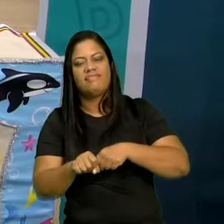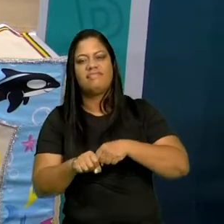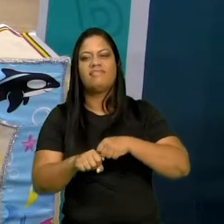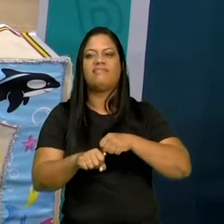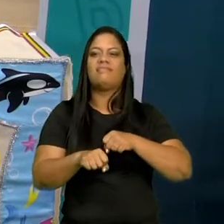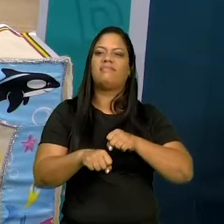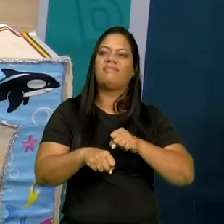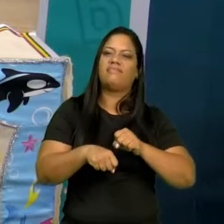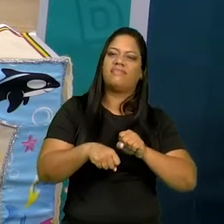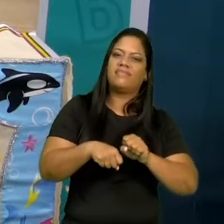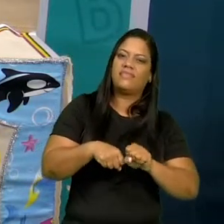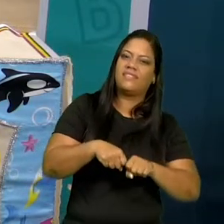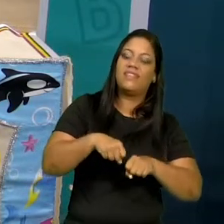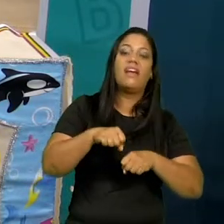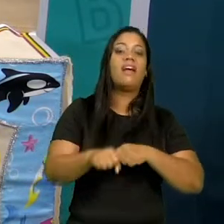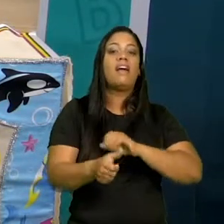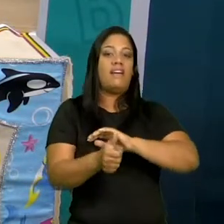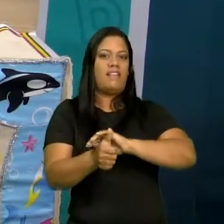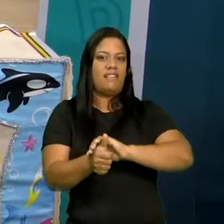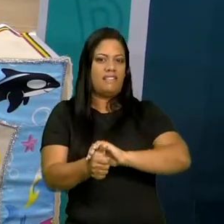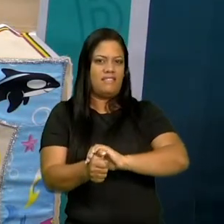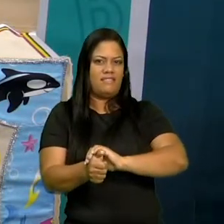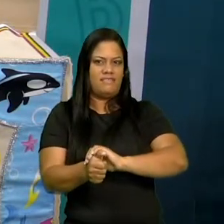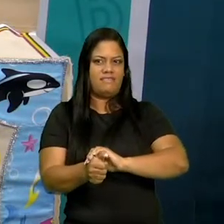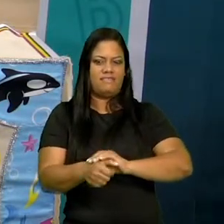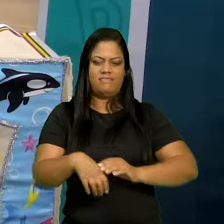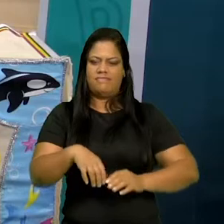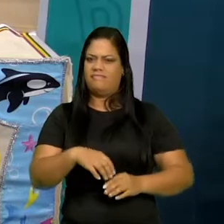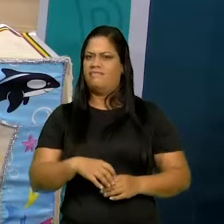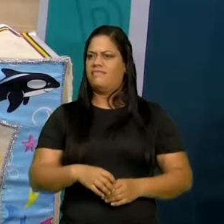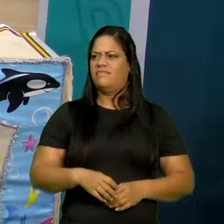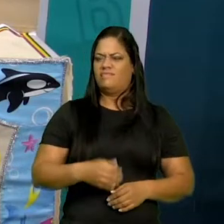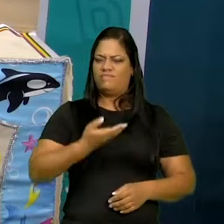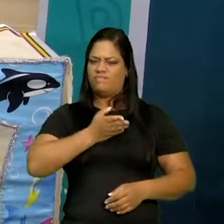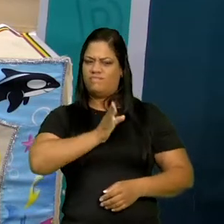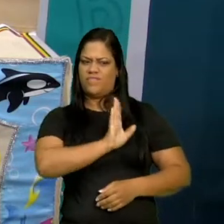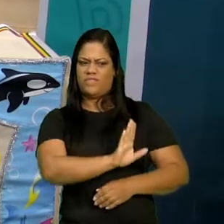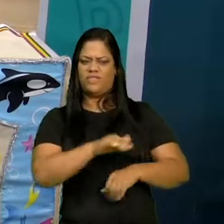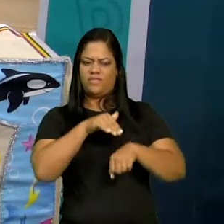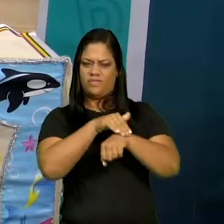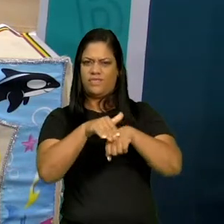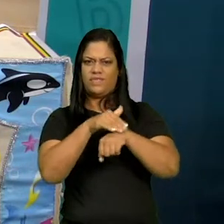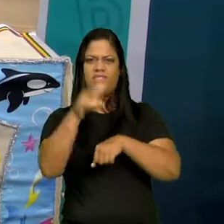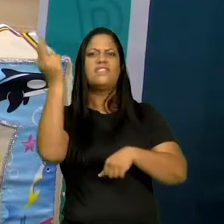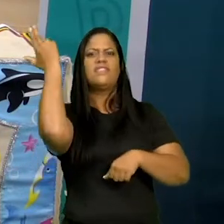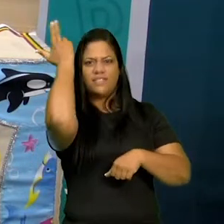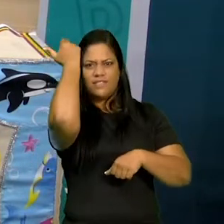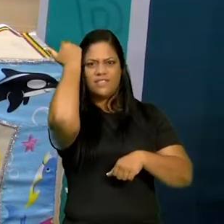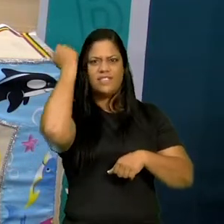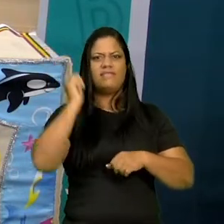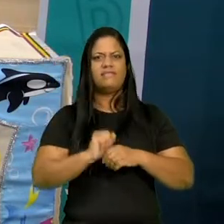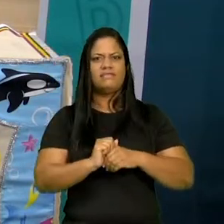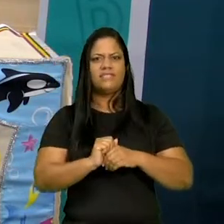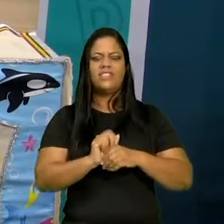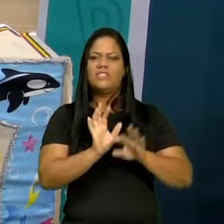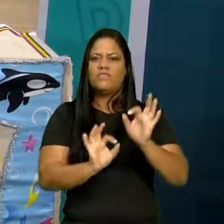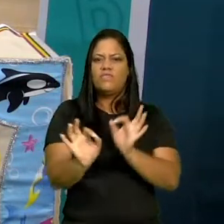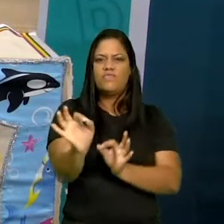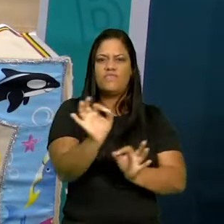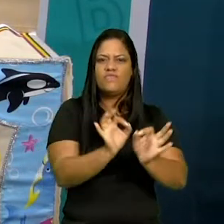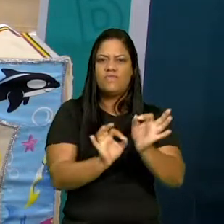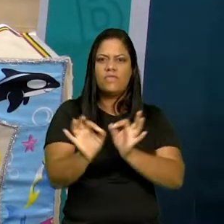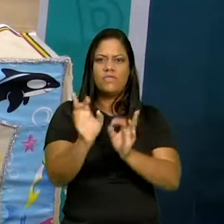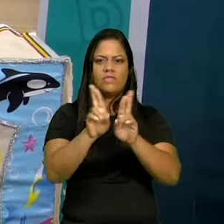devagarzinho. A tartaruga se irritou com aquela conversa da lebre e organizou